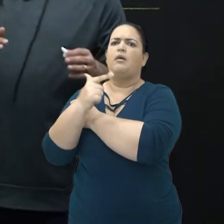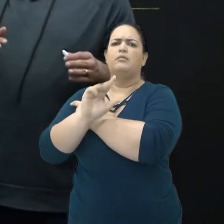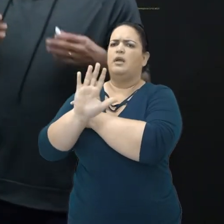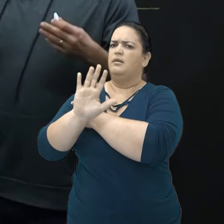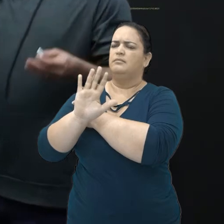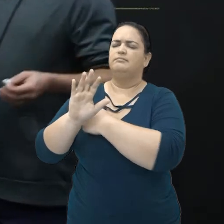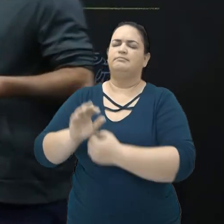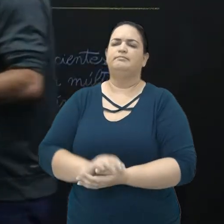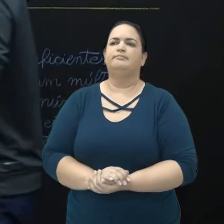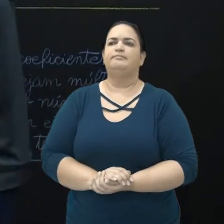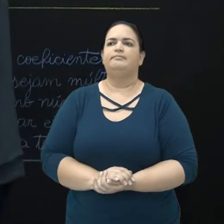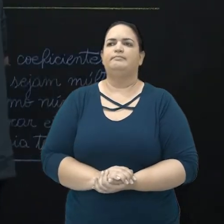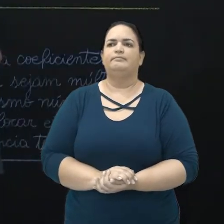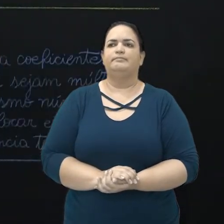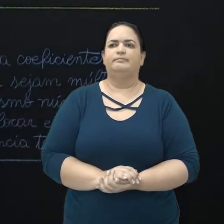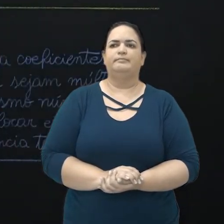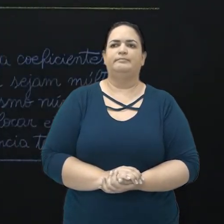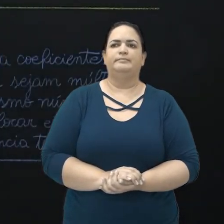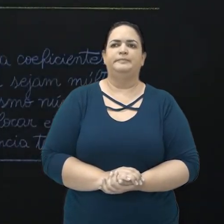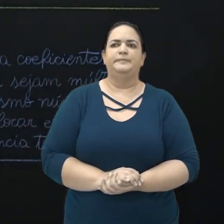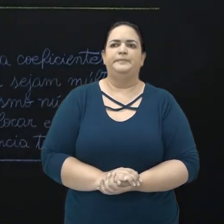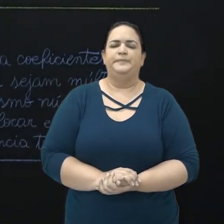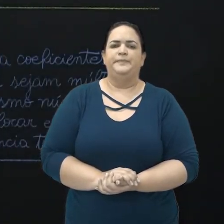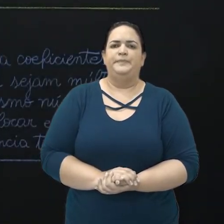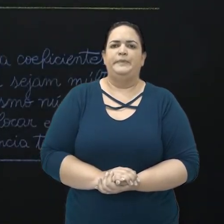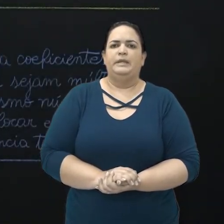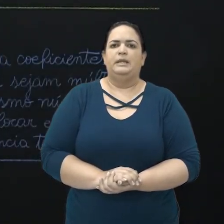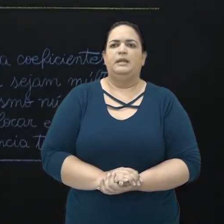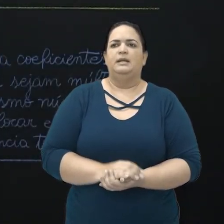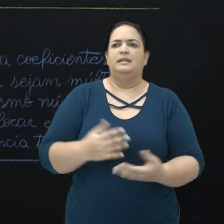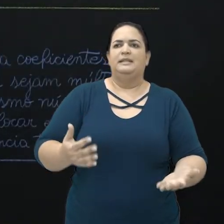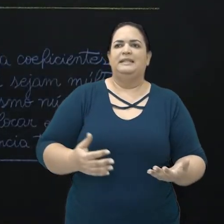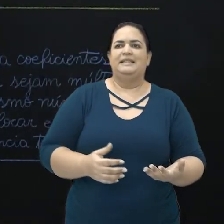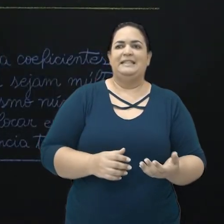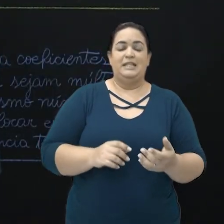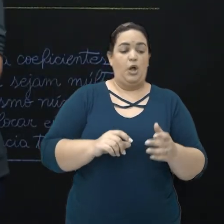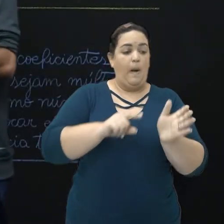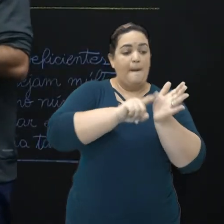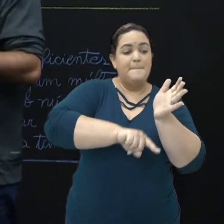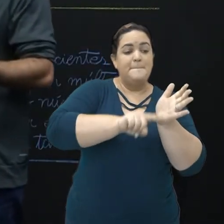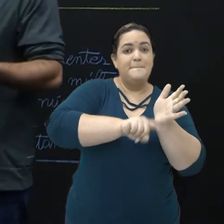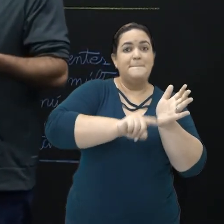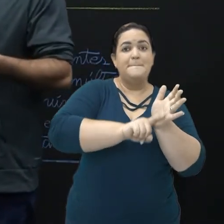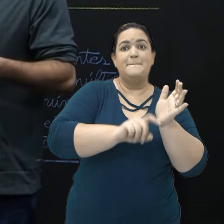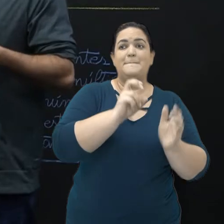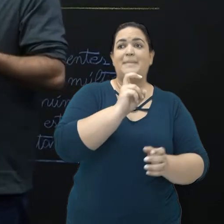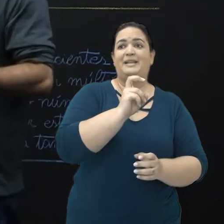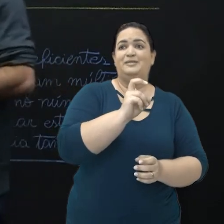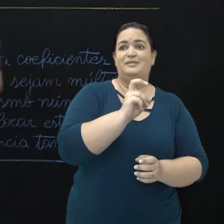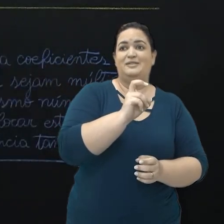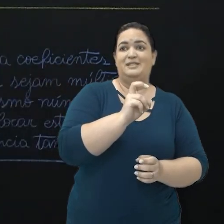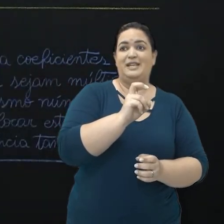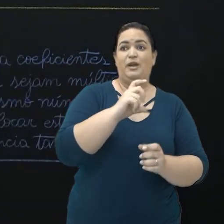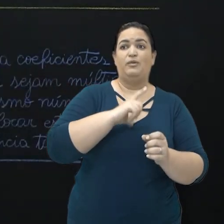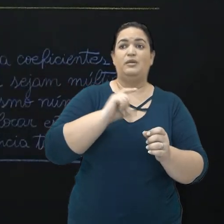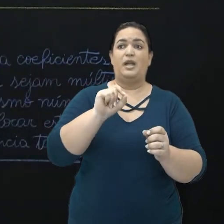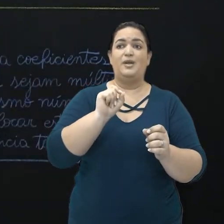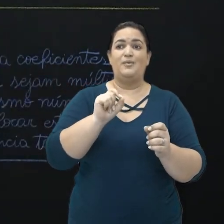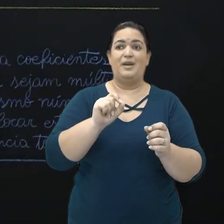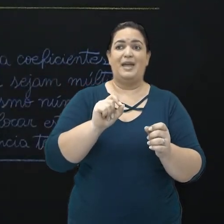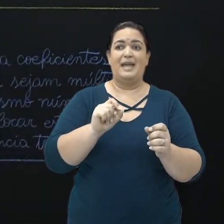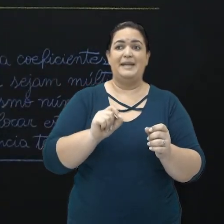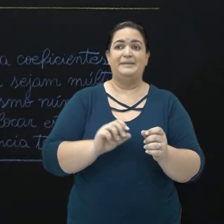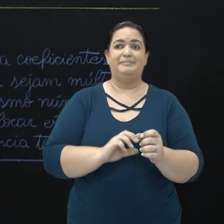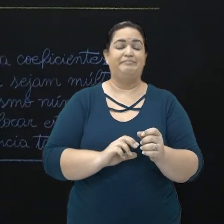esqueça a letra. Não faz diferença. E esse coeficiente que é menos 5, já que o nosso fator comum ele